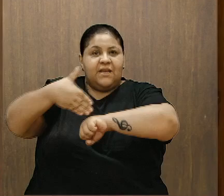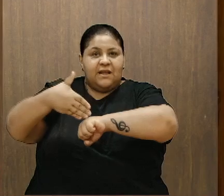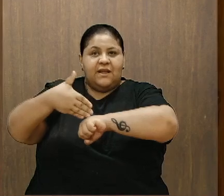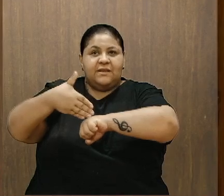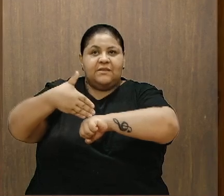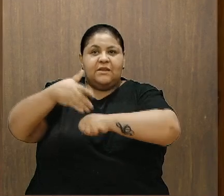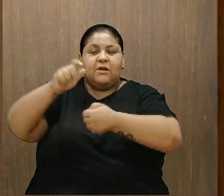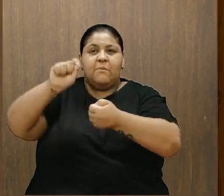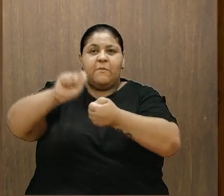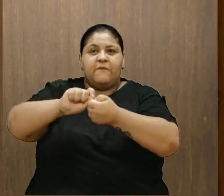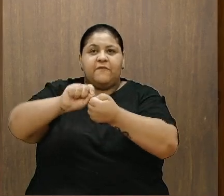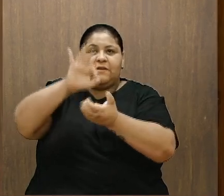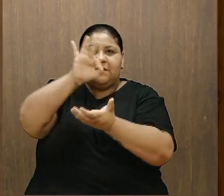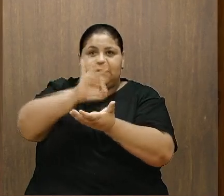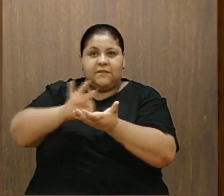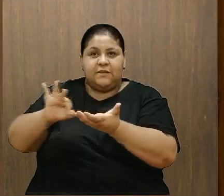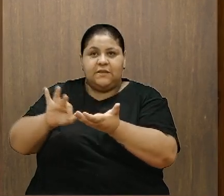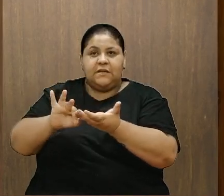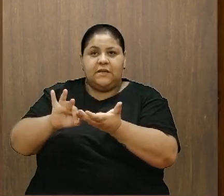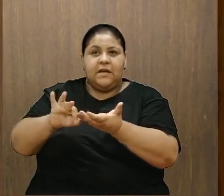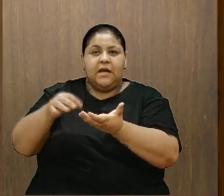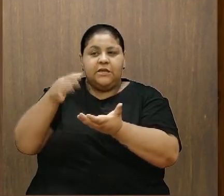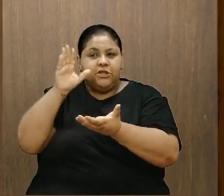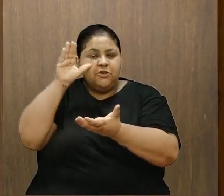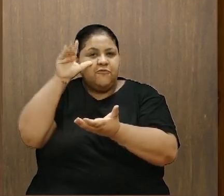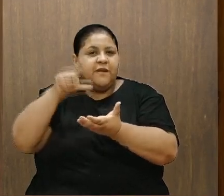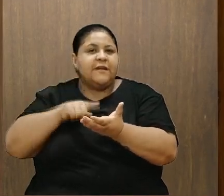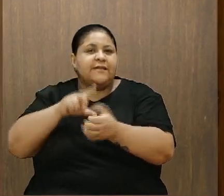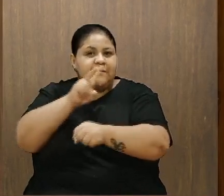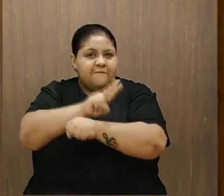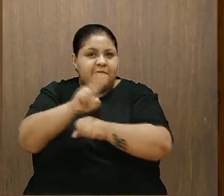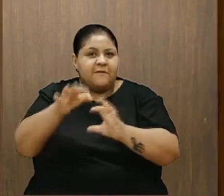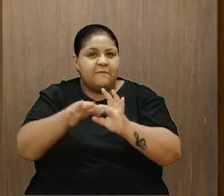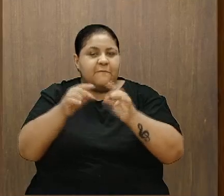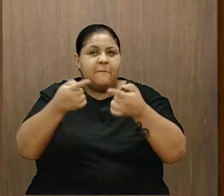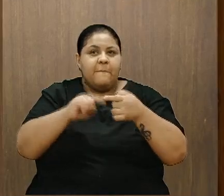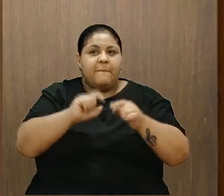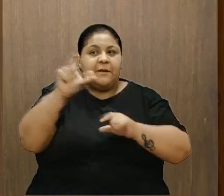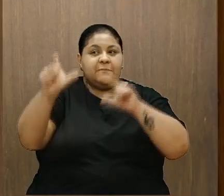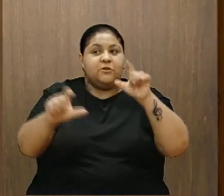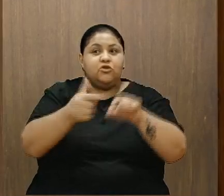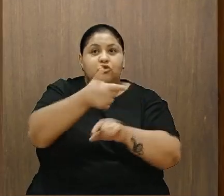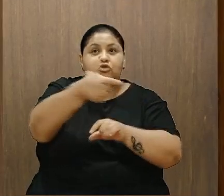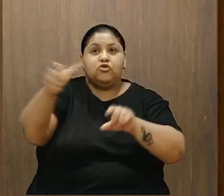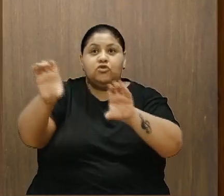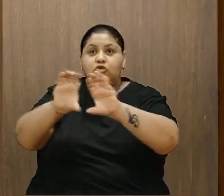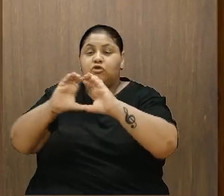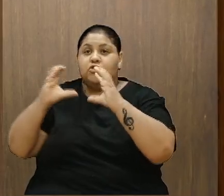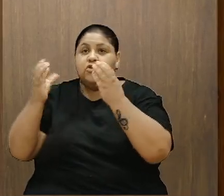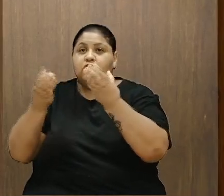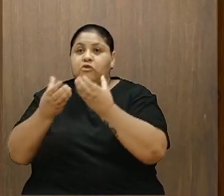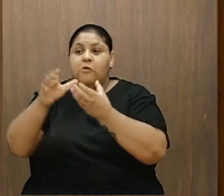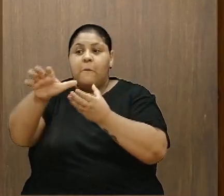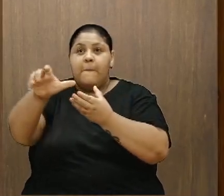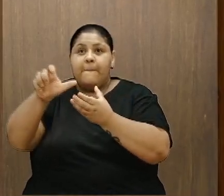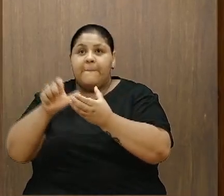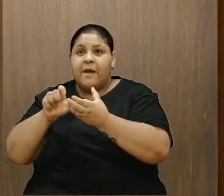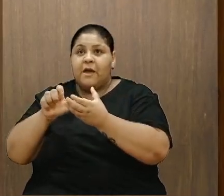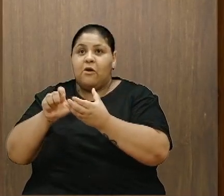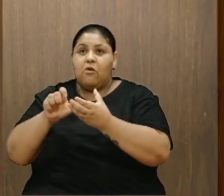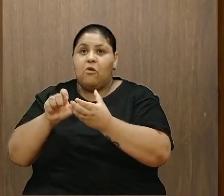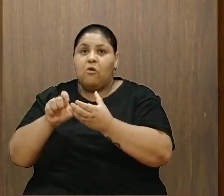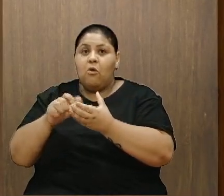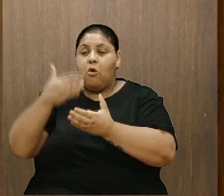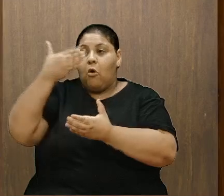disponíveis na educação infantil na comunidade. A grande questão é que pessoas que são de outras comunidades pegam comprovantes de endereço dessa